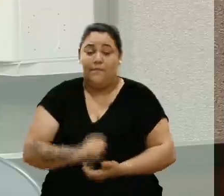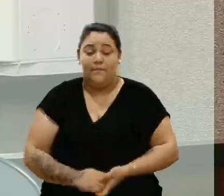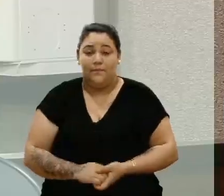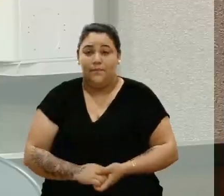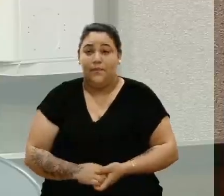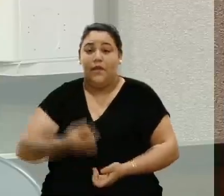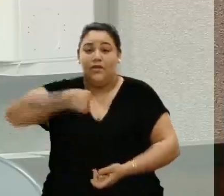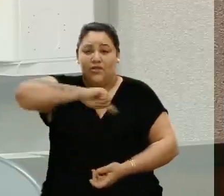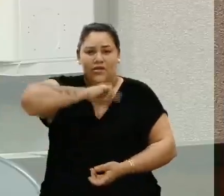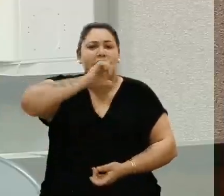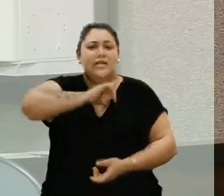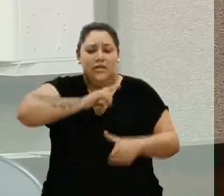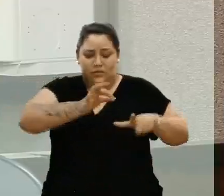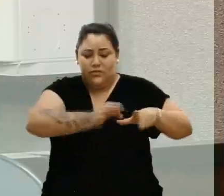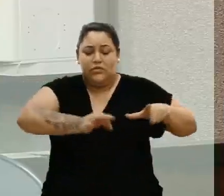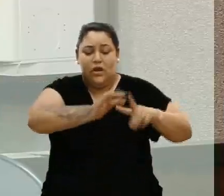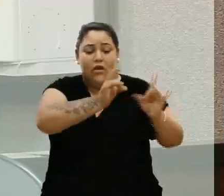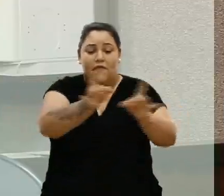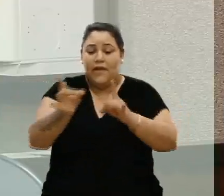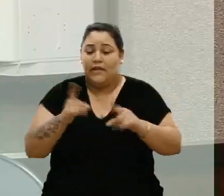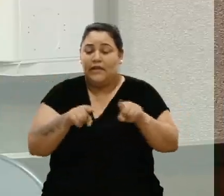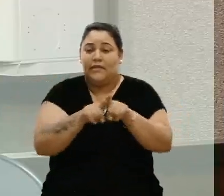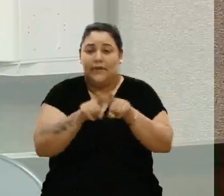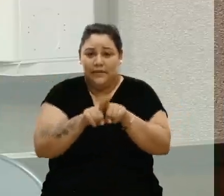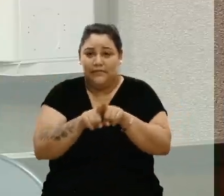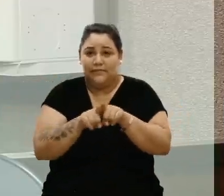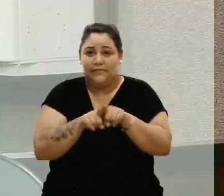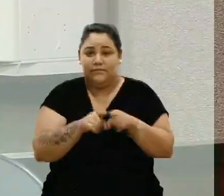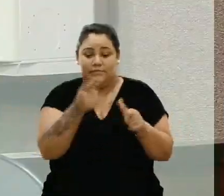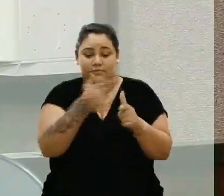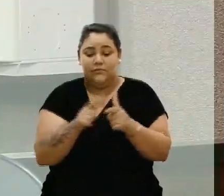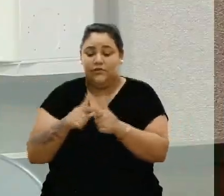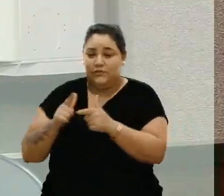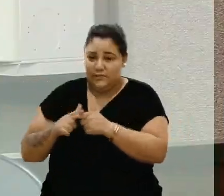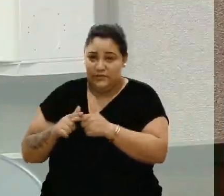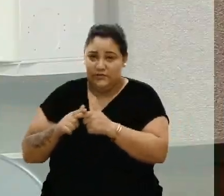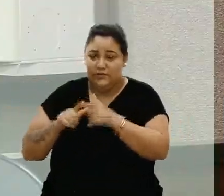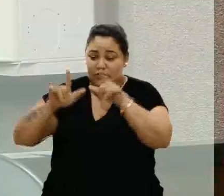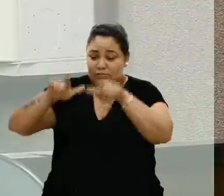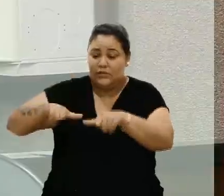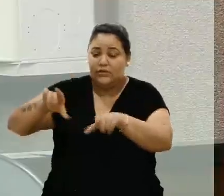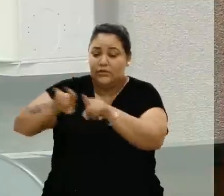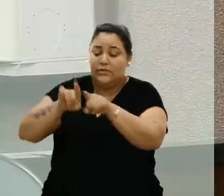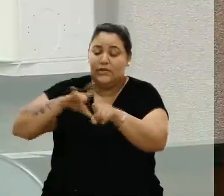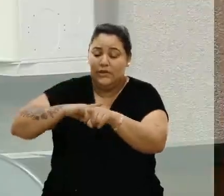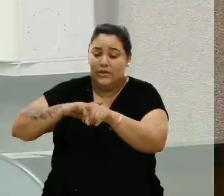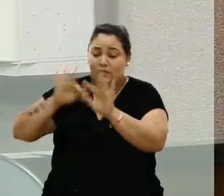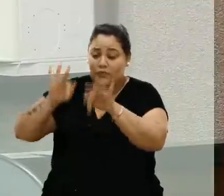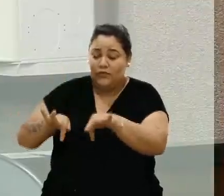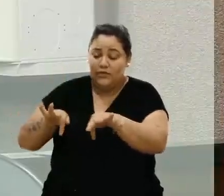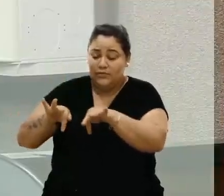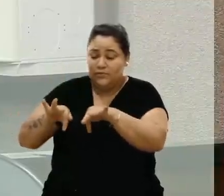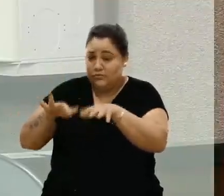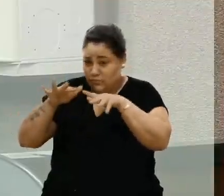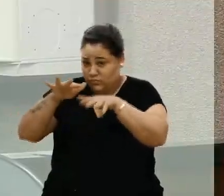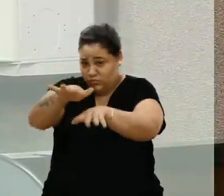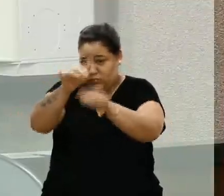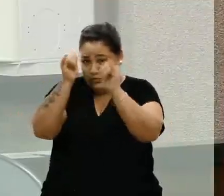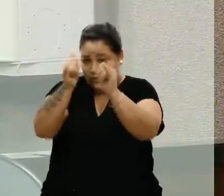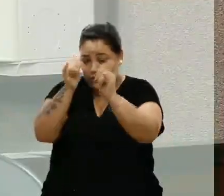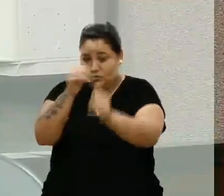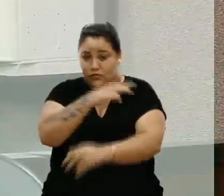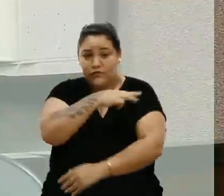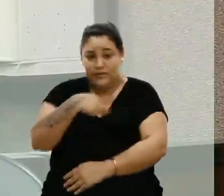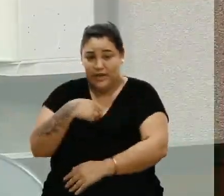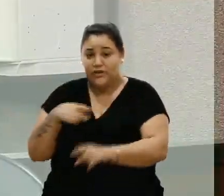temos comércio lá, a divisa do loteamento tem o final da linha do transporte público, a Visate,